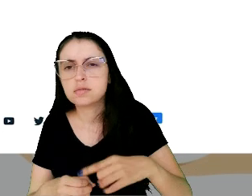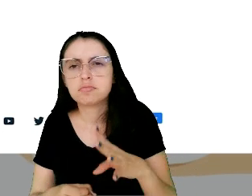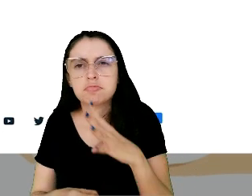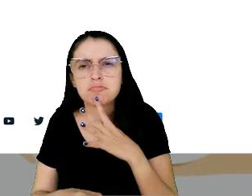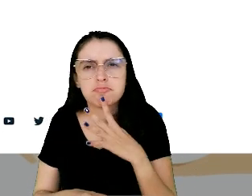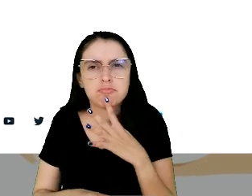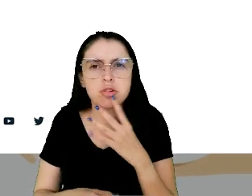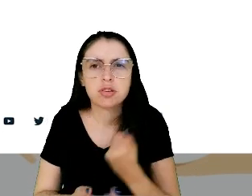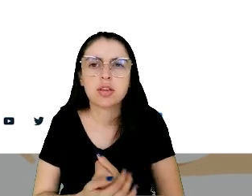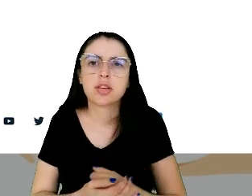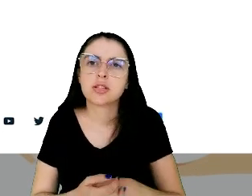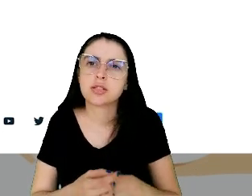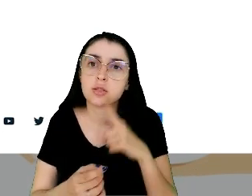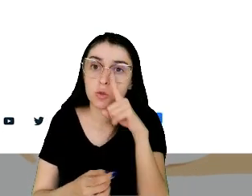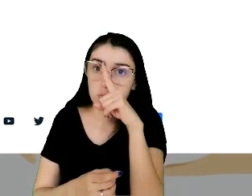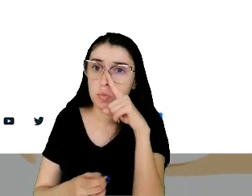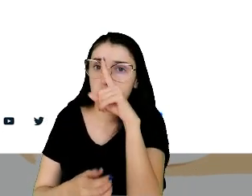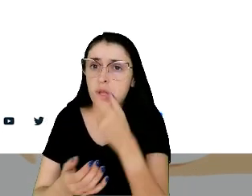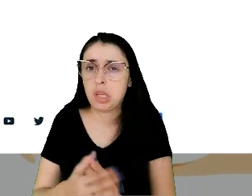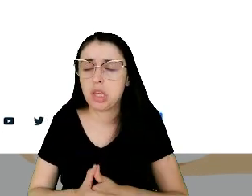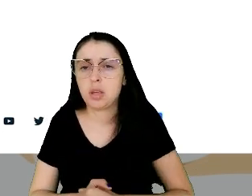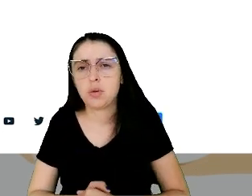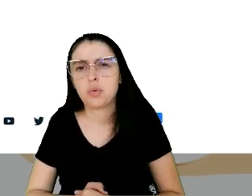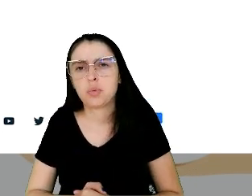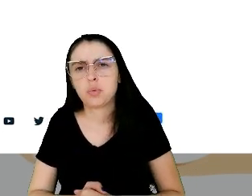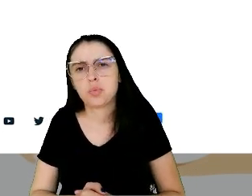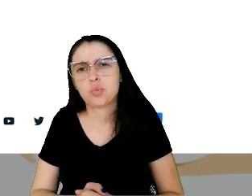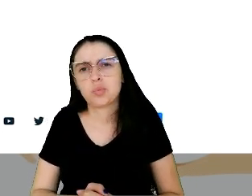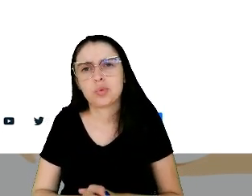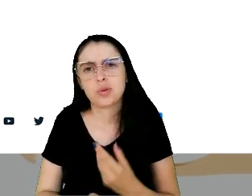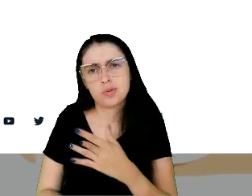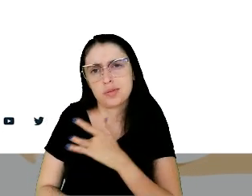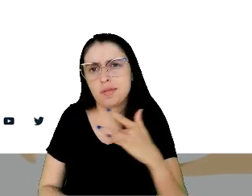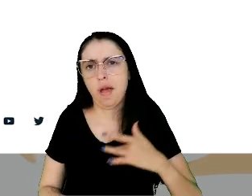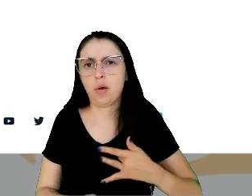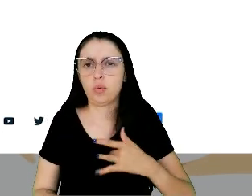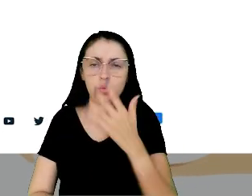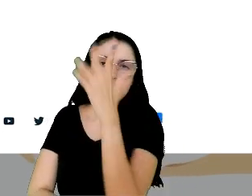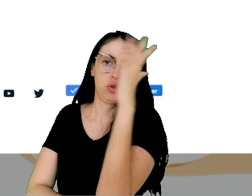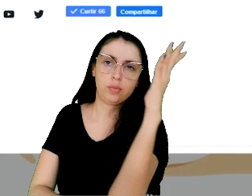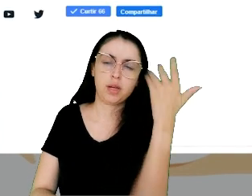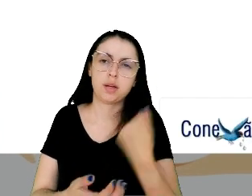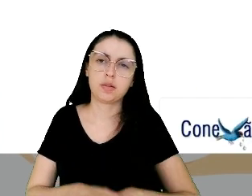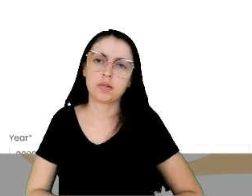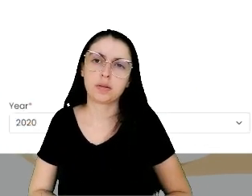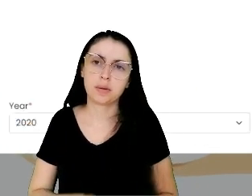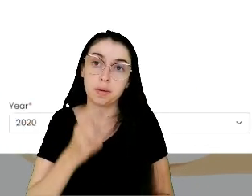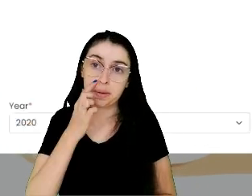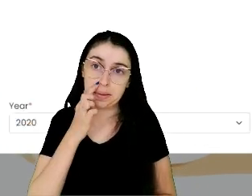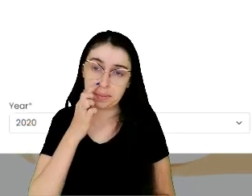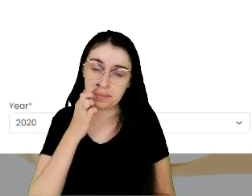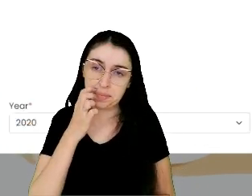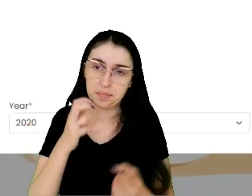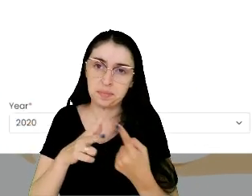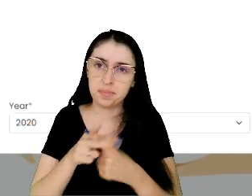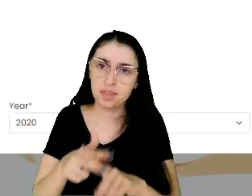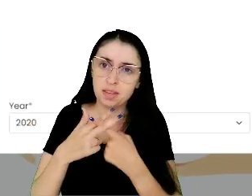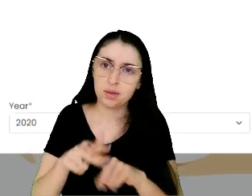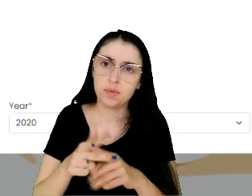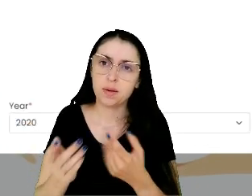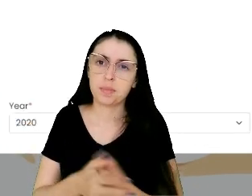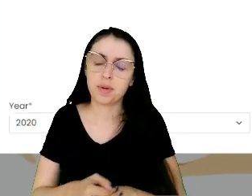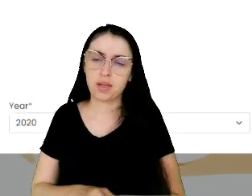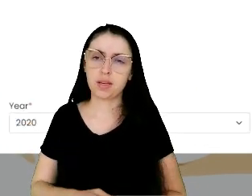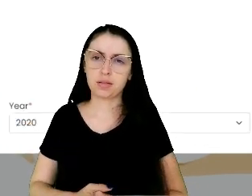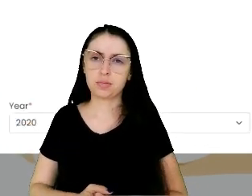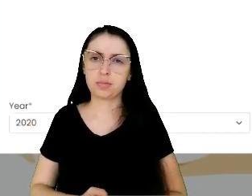riscos que essas substâncias podem causar para a nossa saúde e para o meio ambiente. Okay? Essa ferramenta ela é do